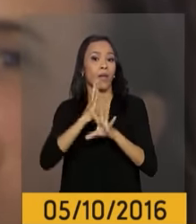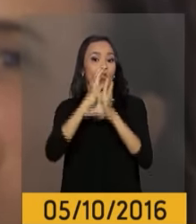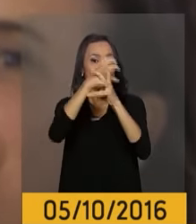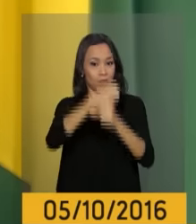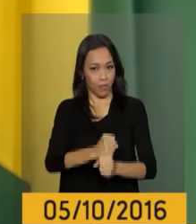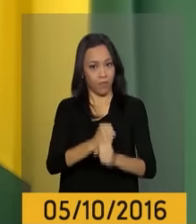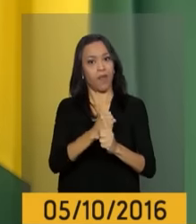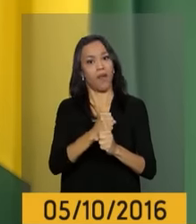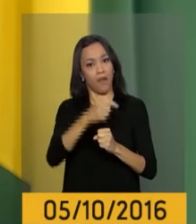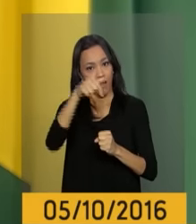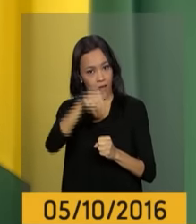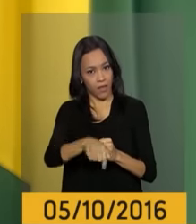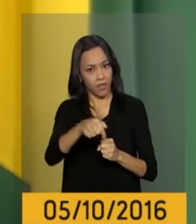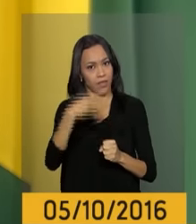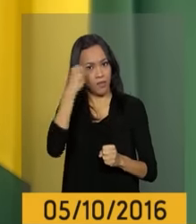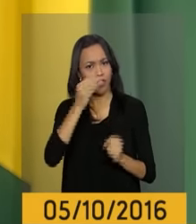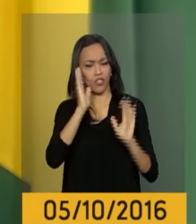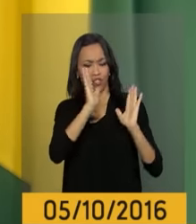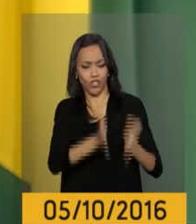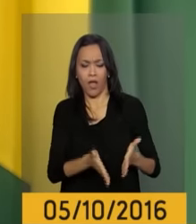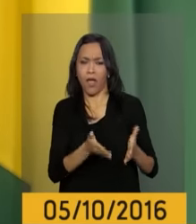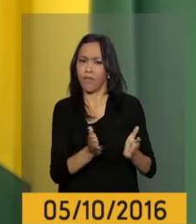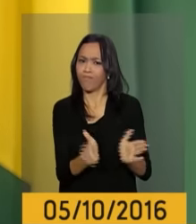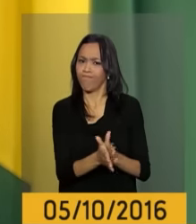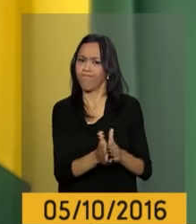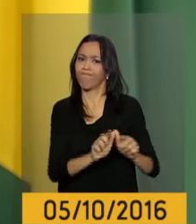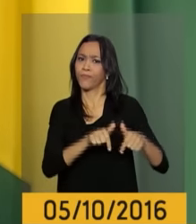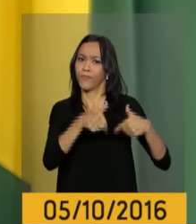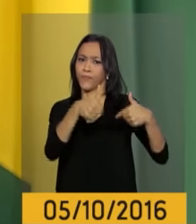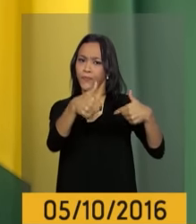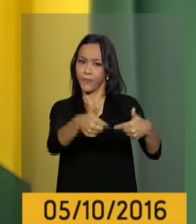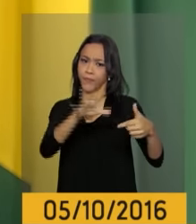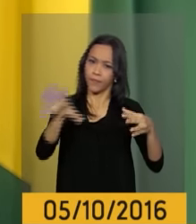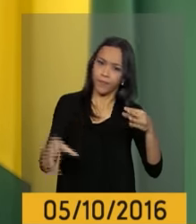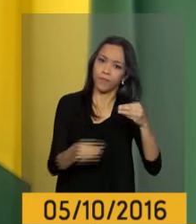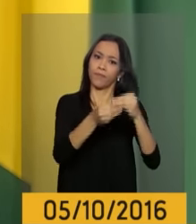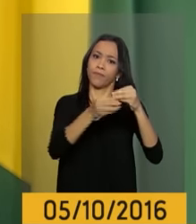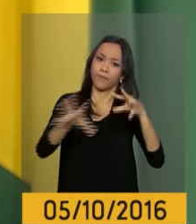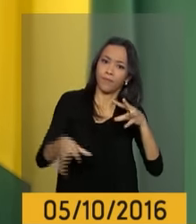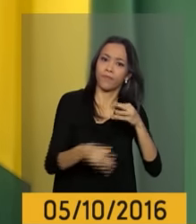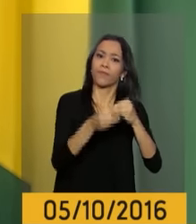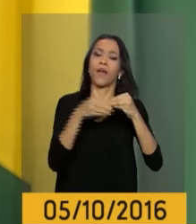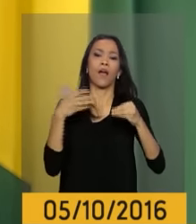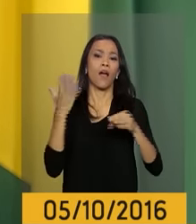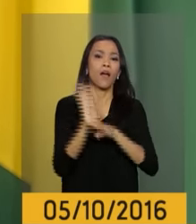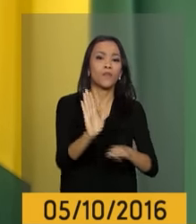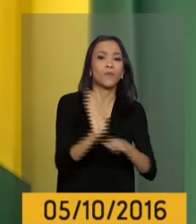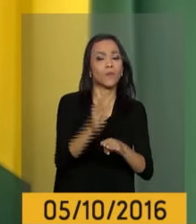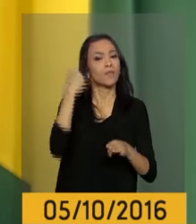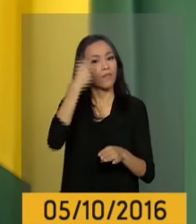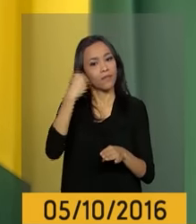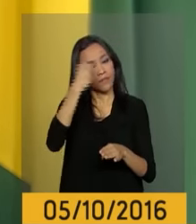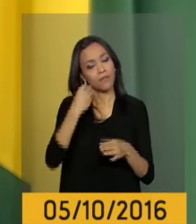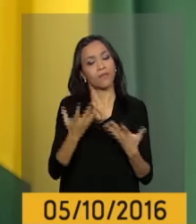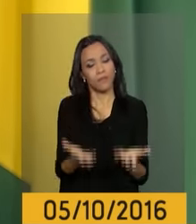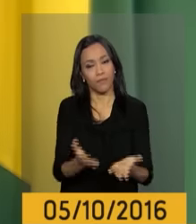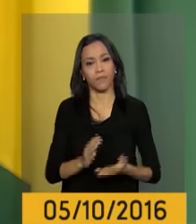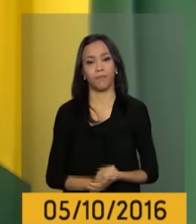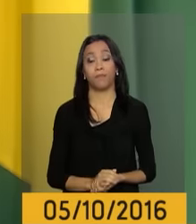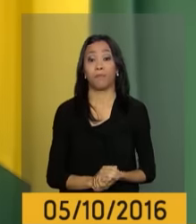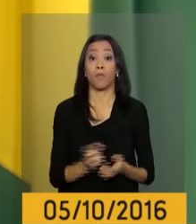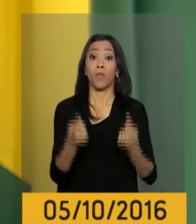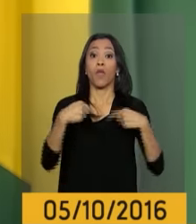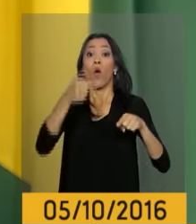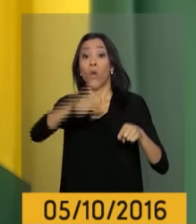somar-se àquelas experiências já editadas e às outras que agora se verificarão.